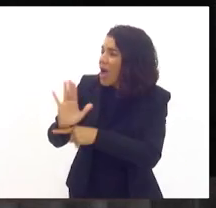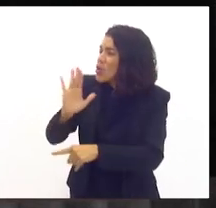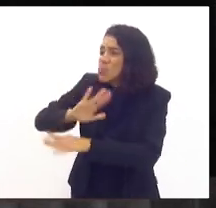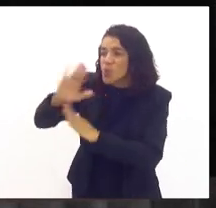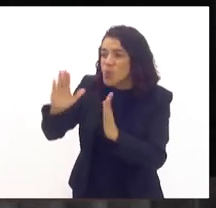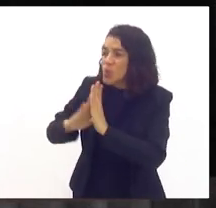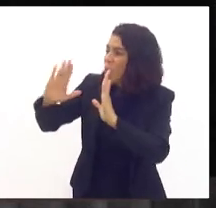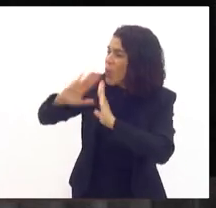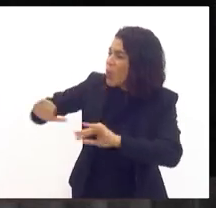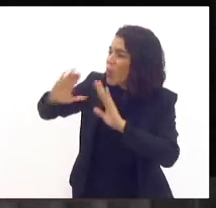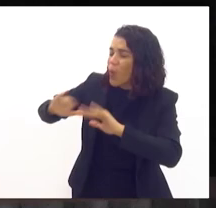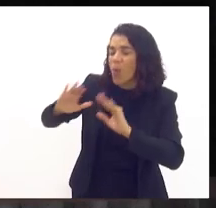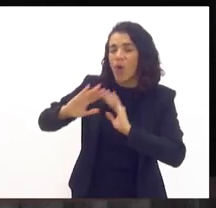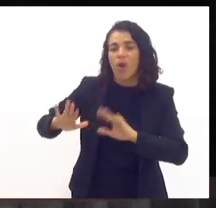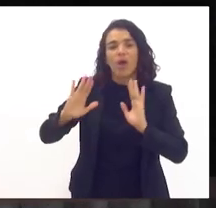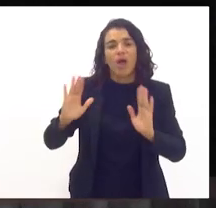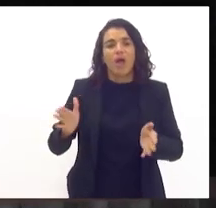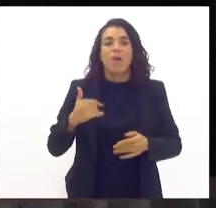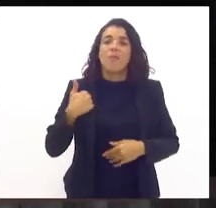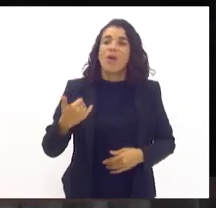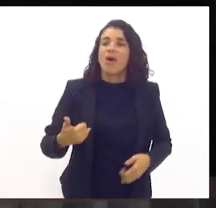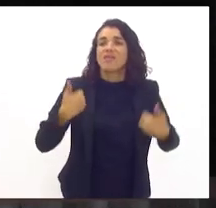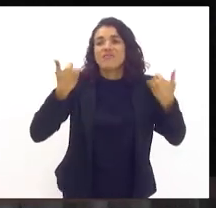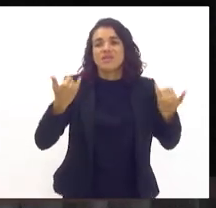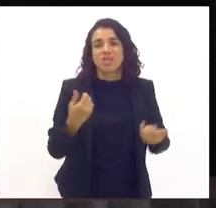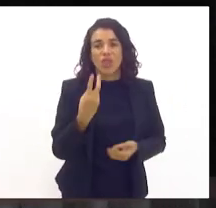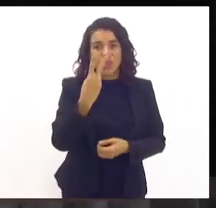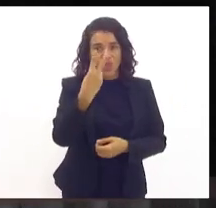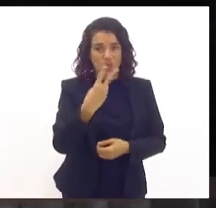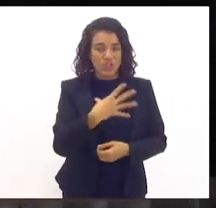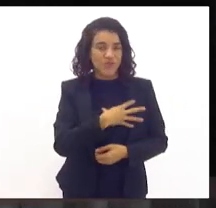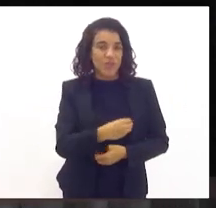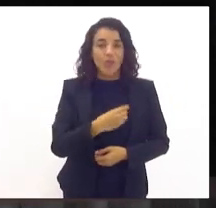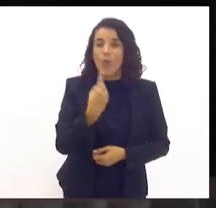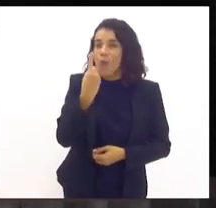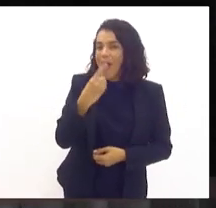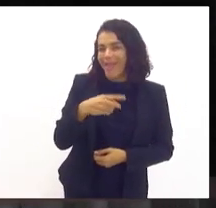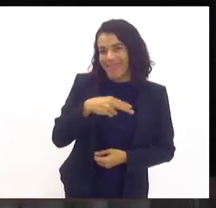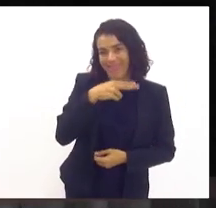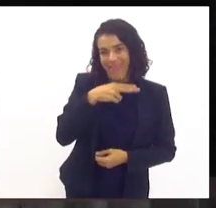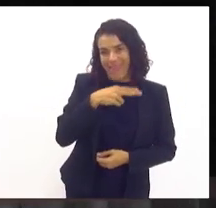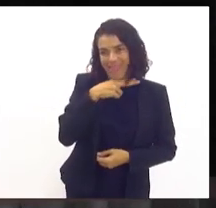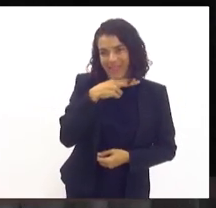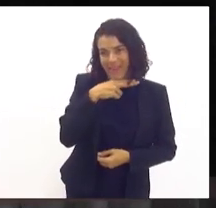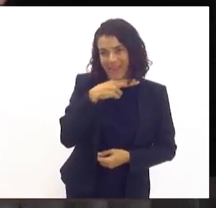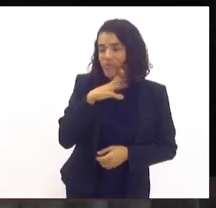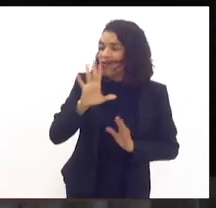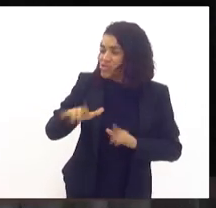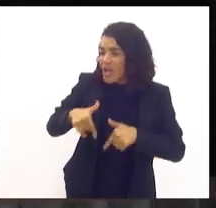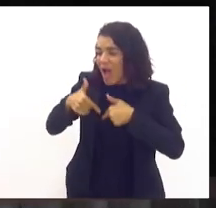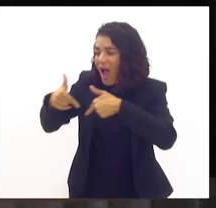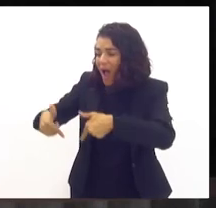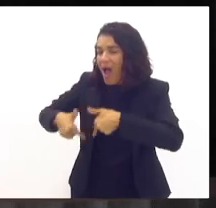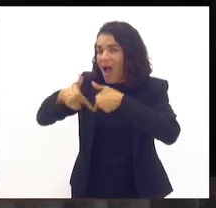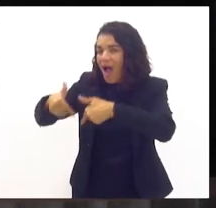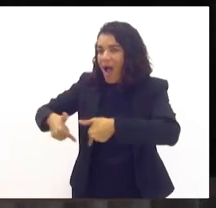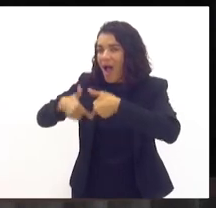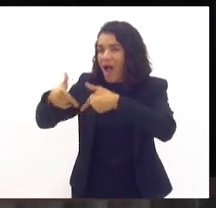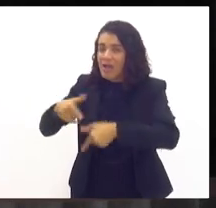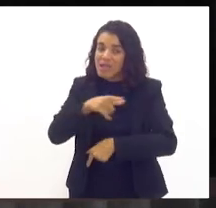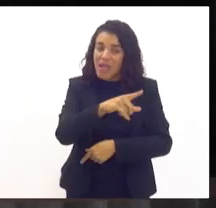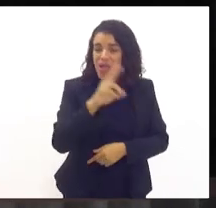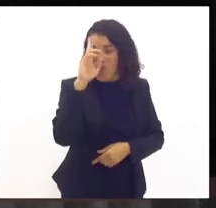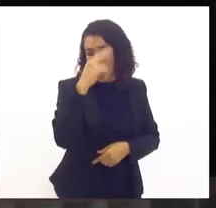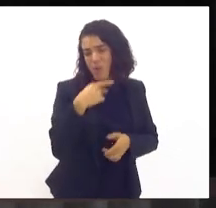tudo. Agora eu quero ir embora, meu aniversário, tenho 2 filhos e minha neta. Eu fiz, vocês me pediram, agora me libera, pô. Tem Uber ali, é